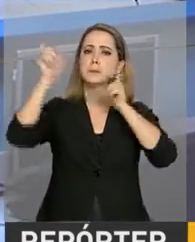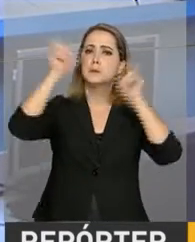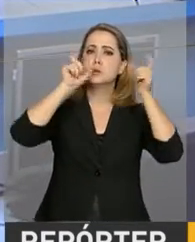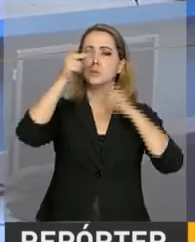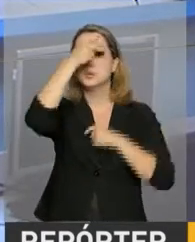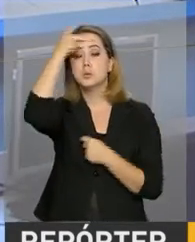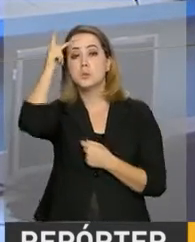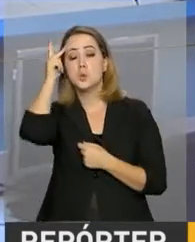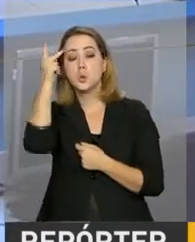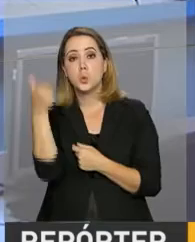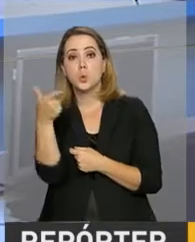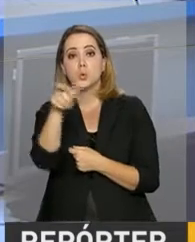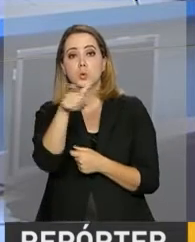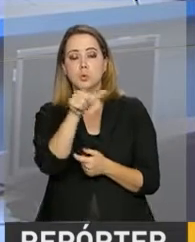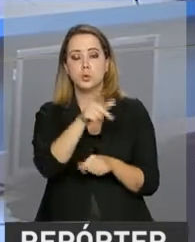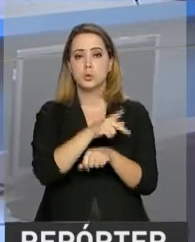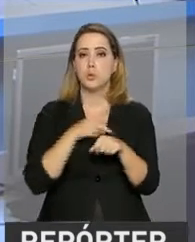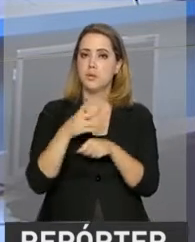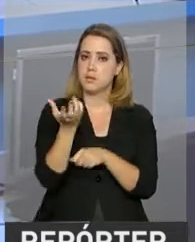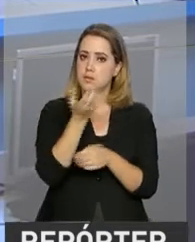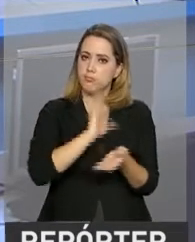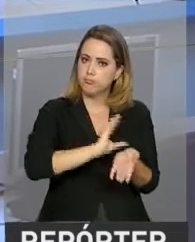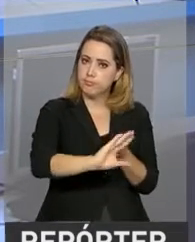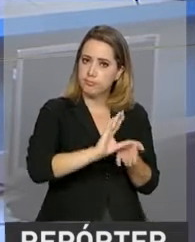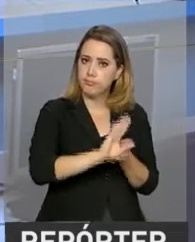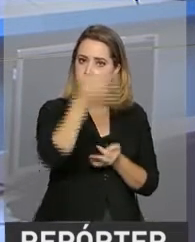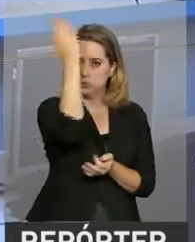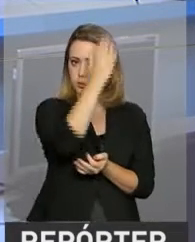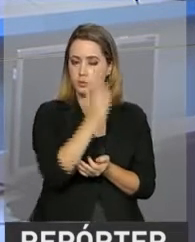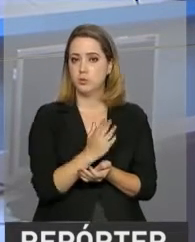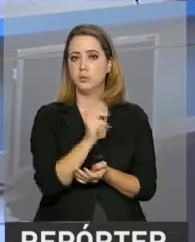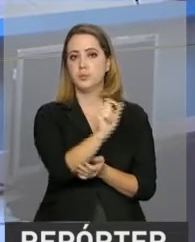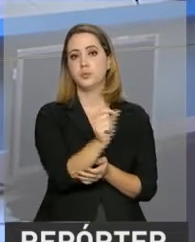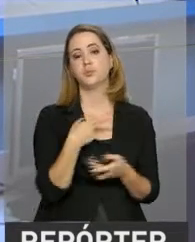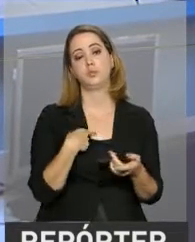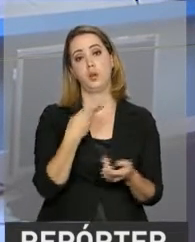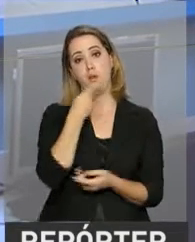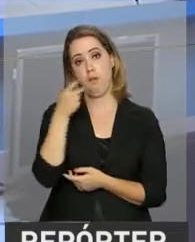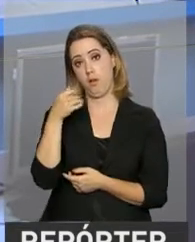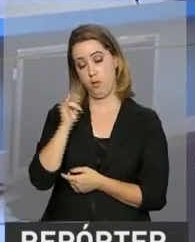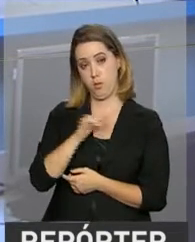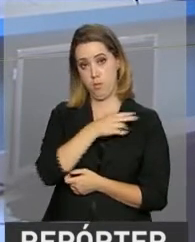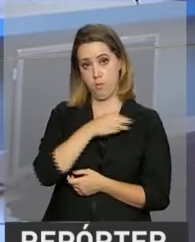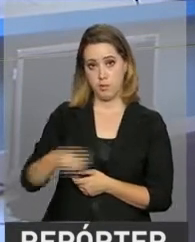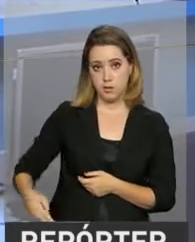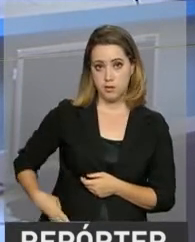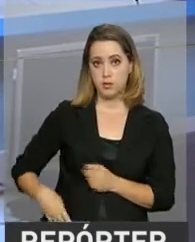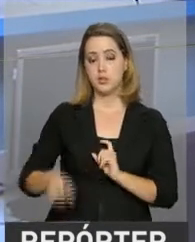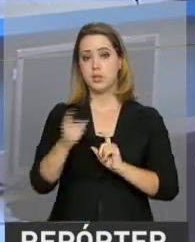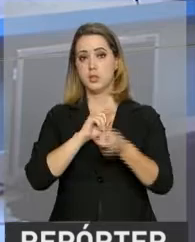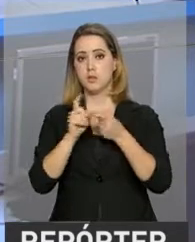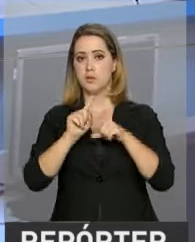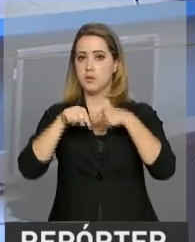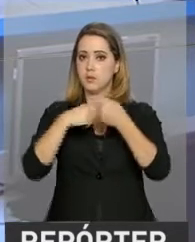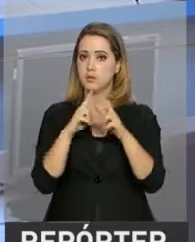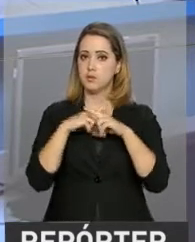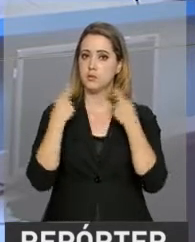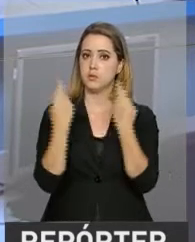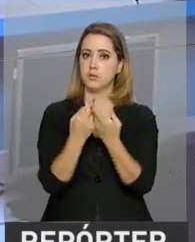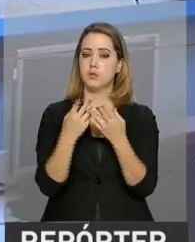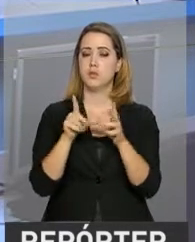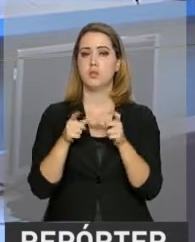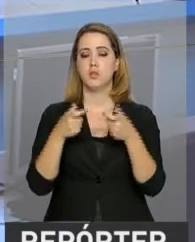de estrangeiros que querem investir no país. Foi o que declarou o ministro da Fazenda, Henrique Meirelles, depois de se reunir